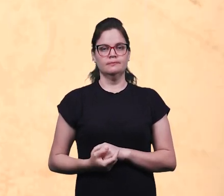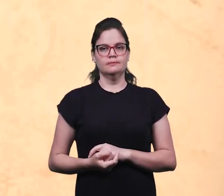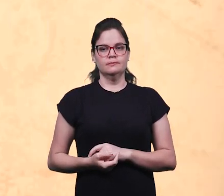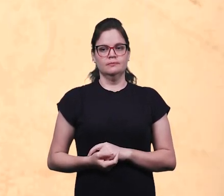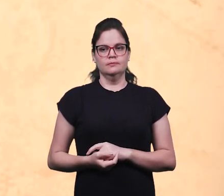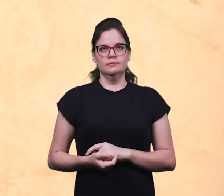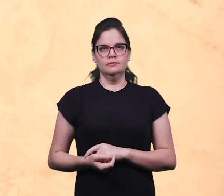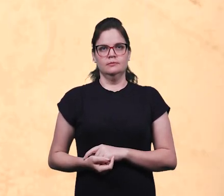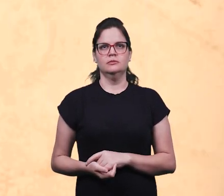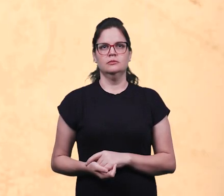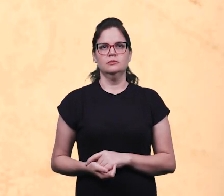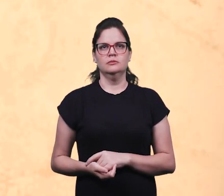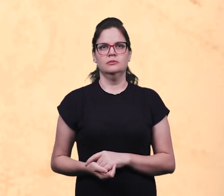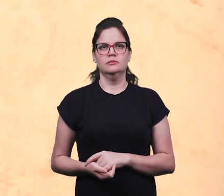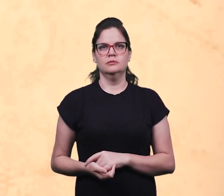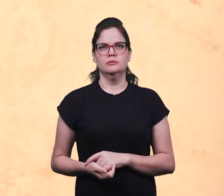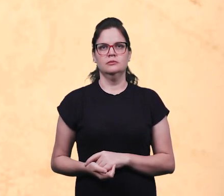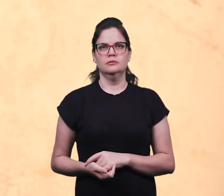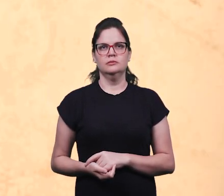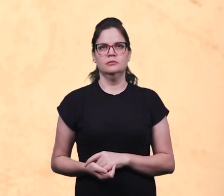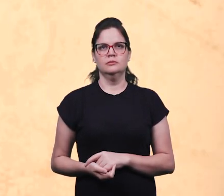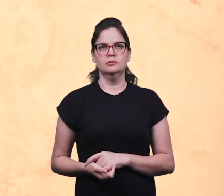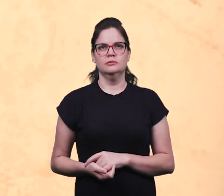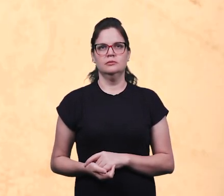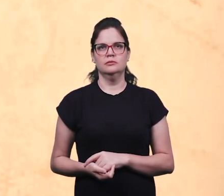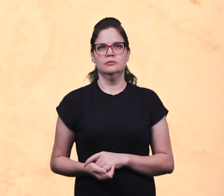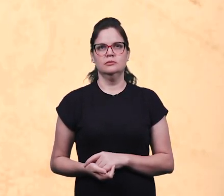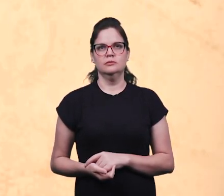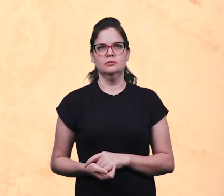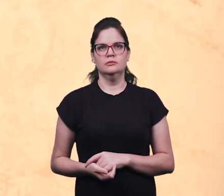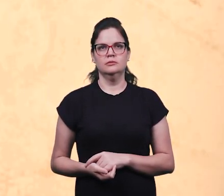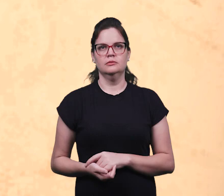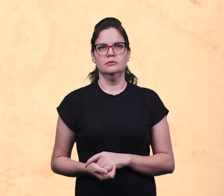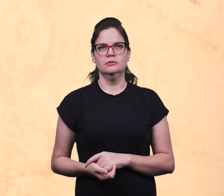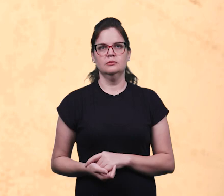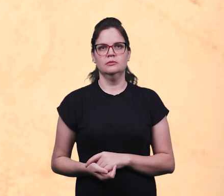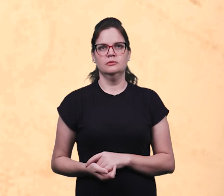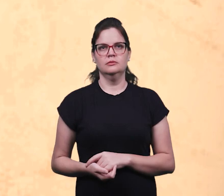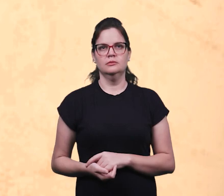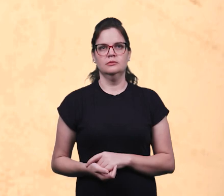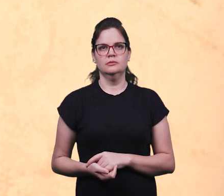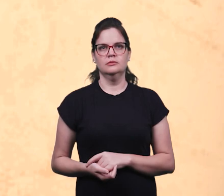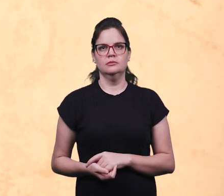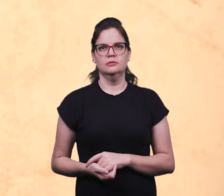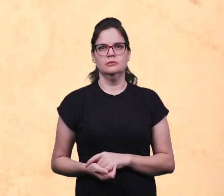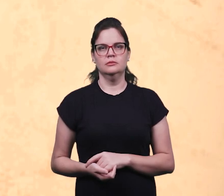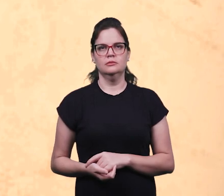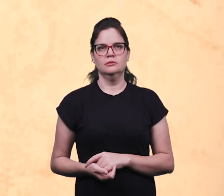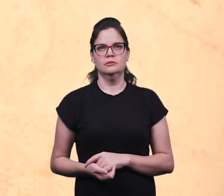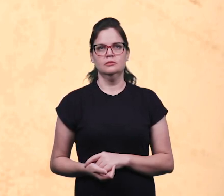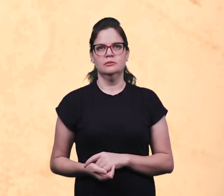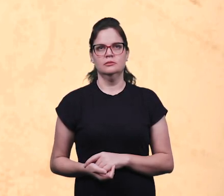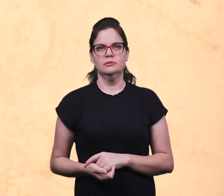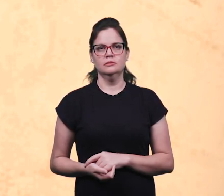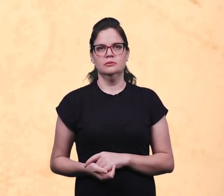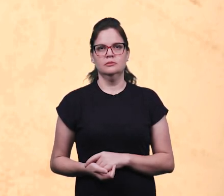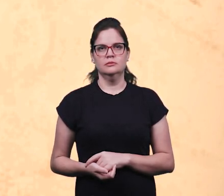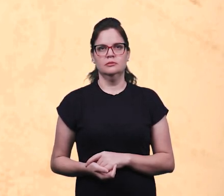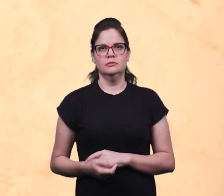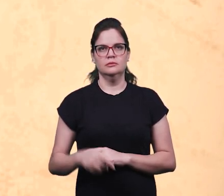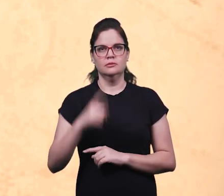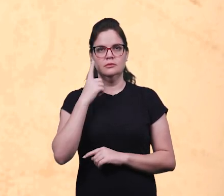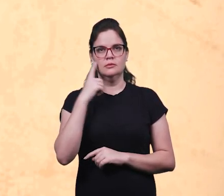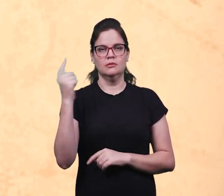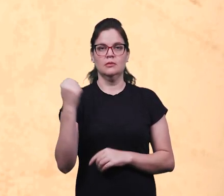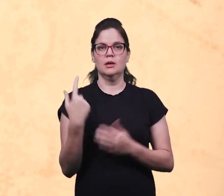Um monumento da cidade de Persépolis, de um rei persa, possivelmente Xerxes, o